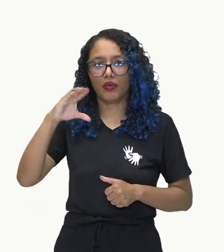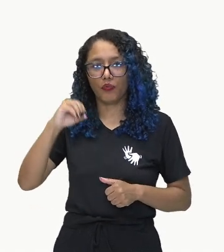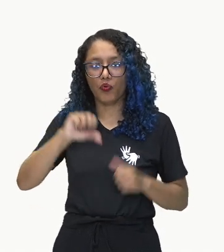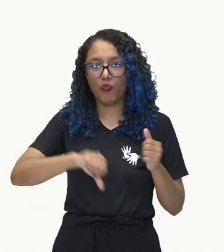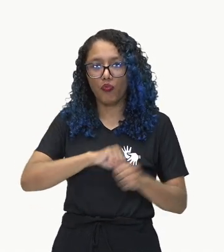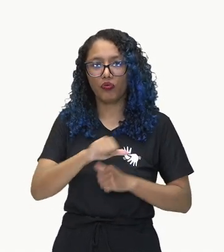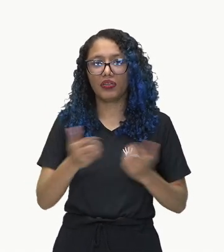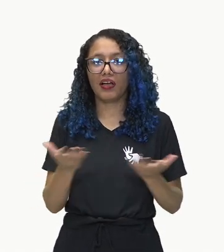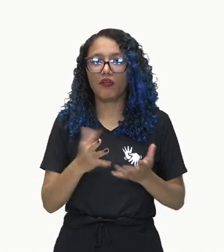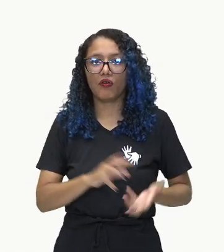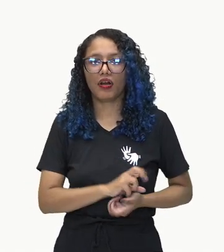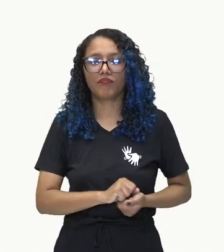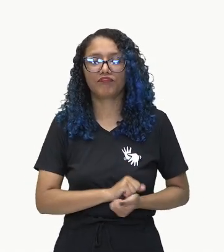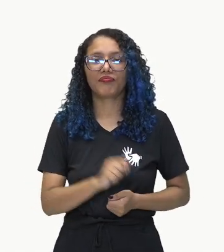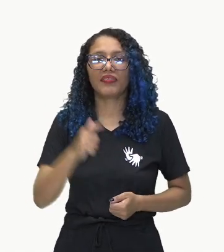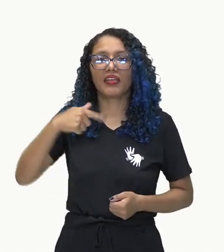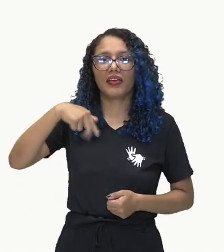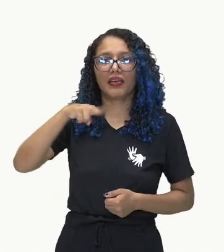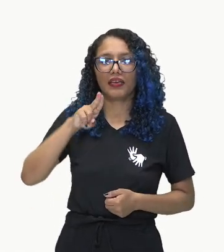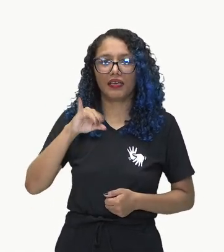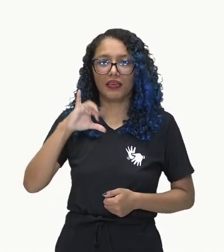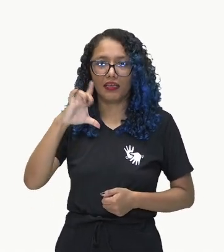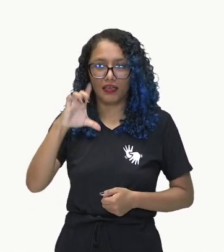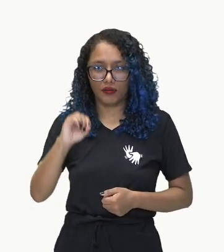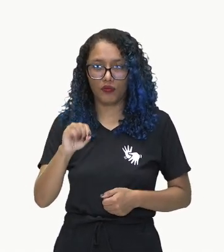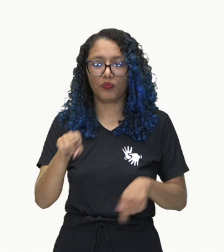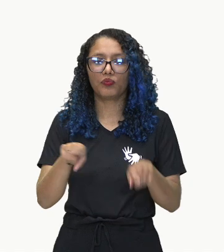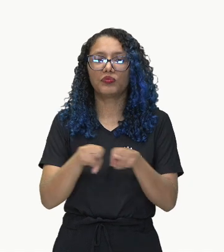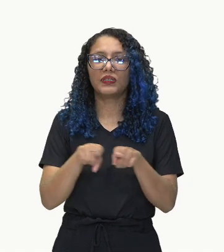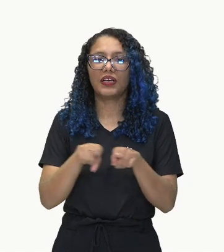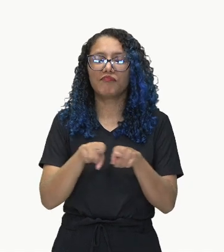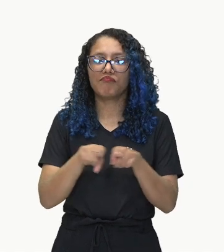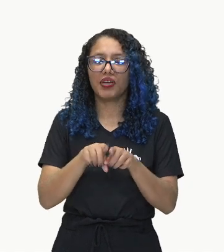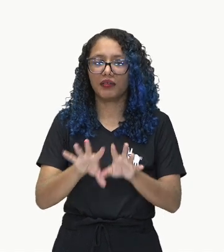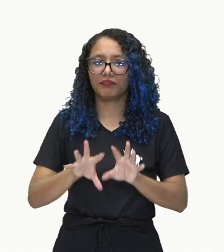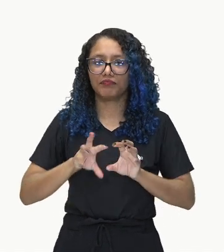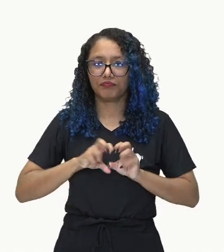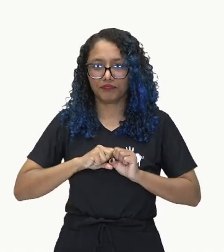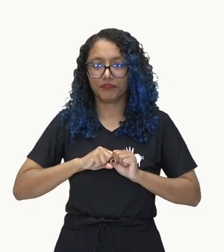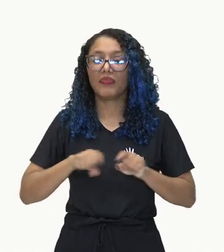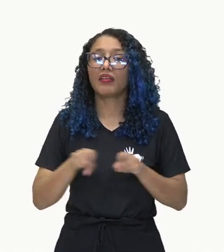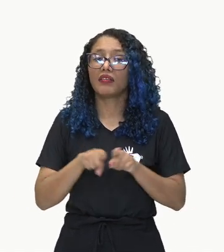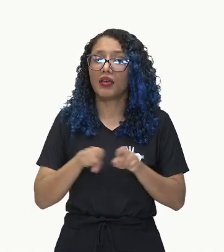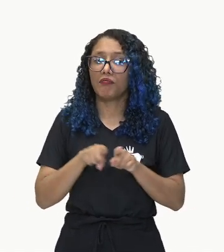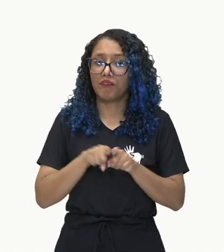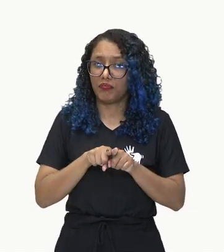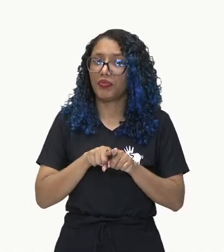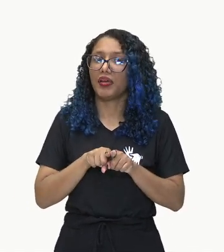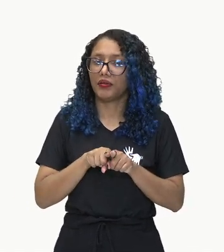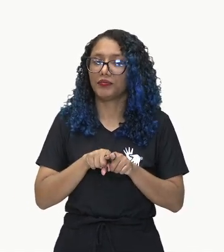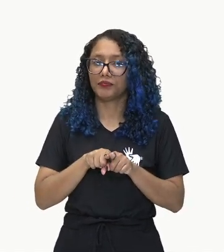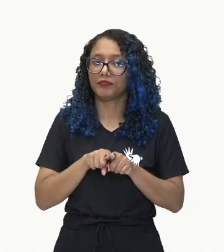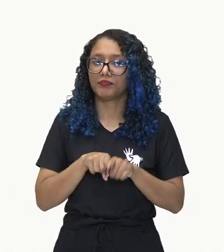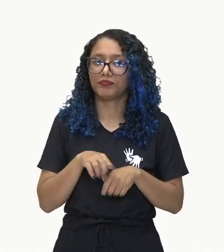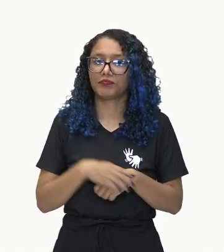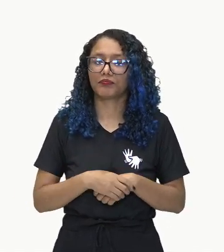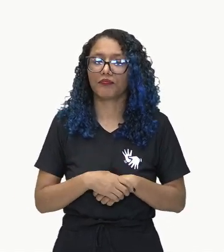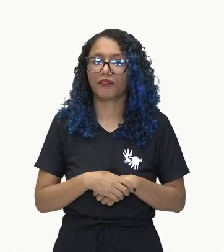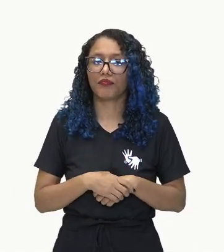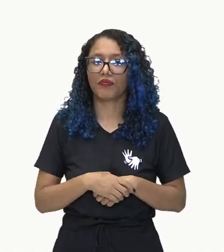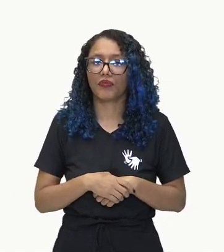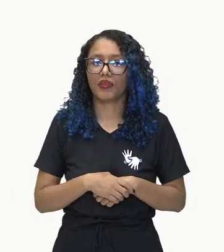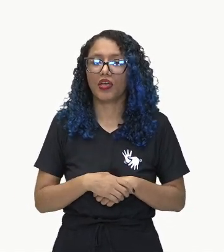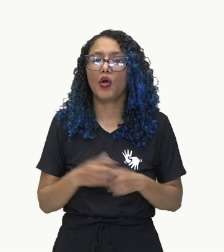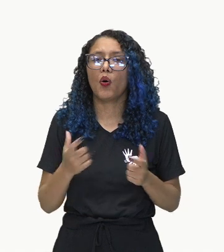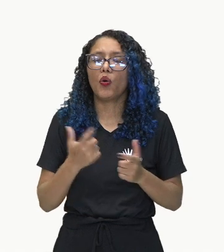absorção é um processo também que faz parte do complemento da ação do intestino delgado, e a